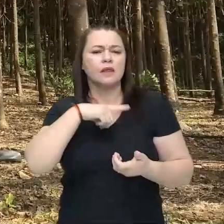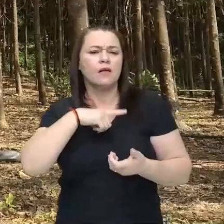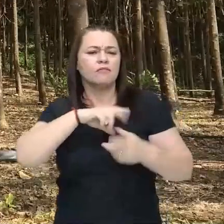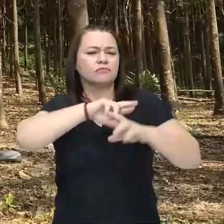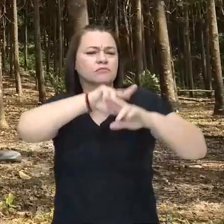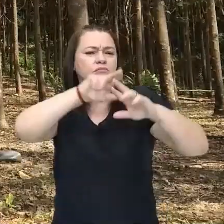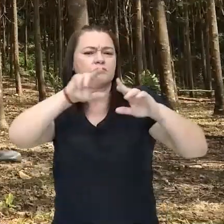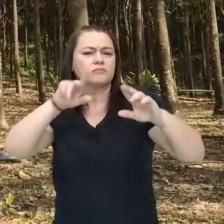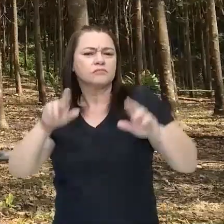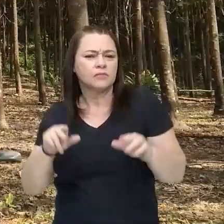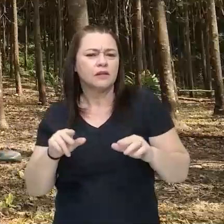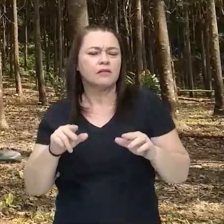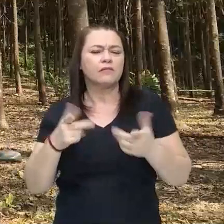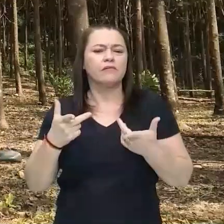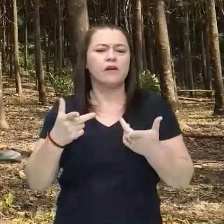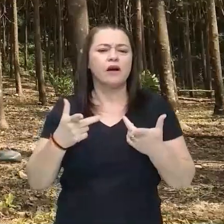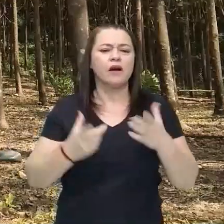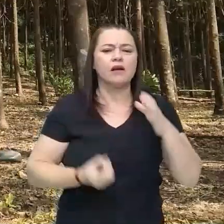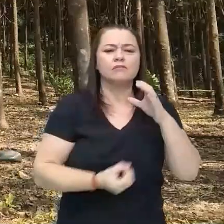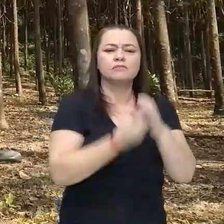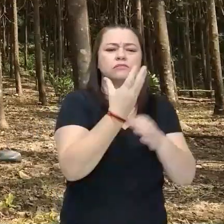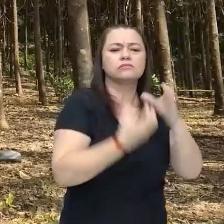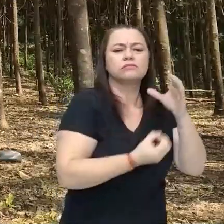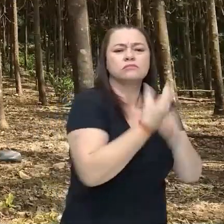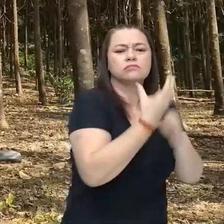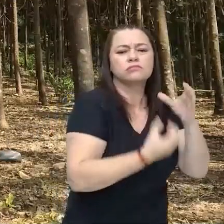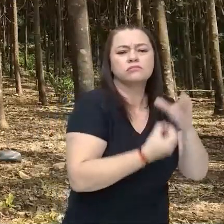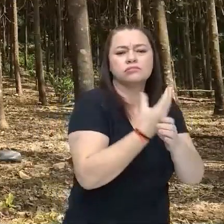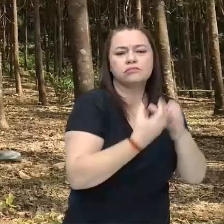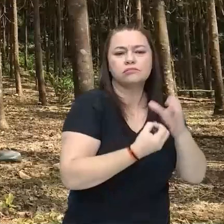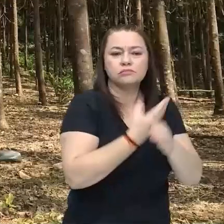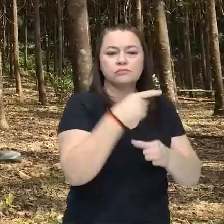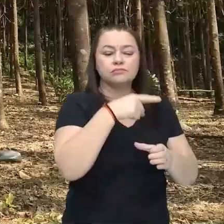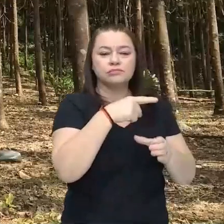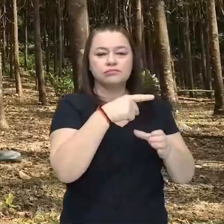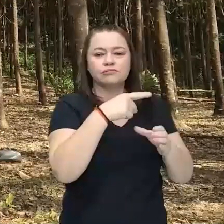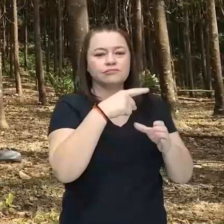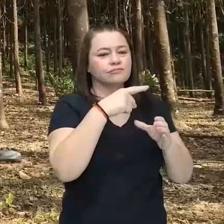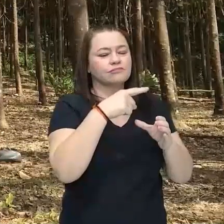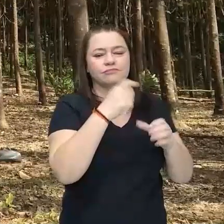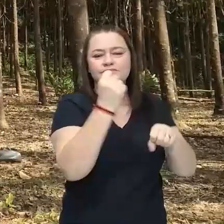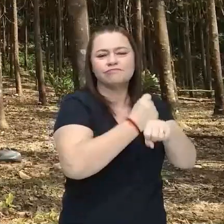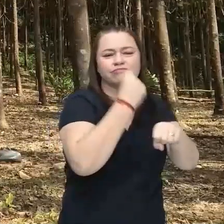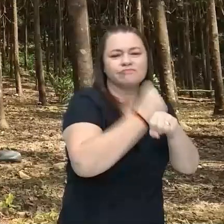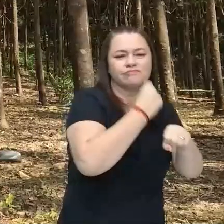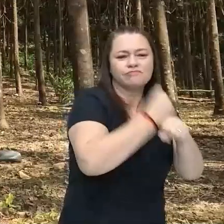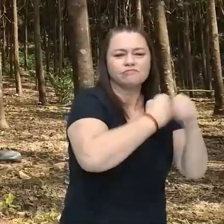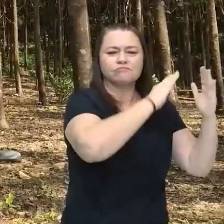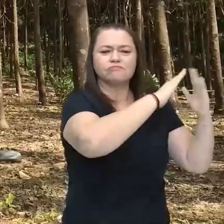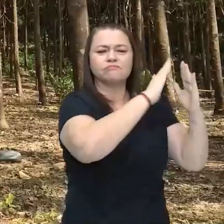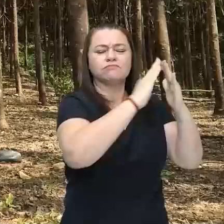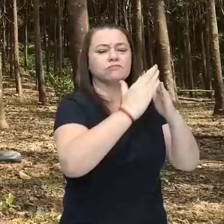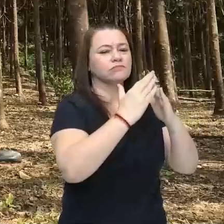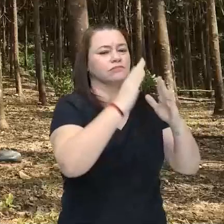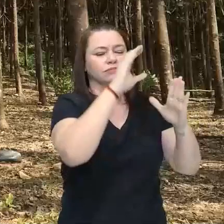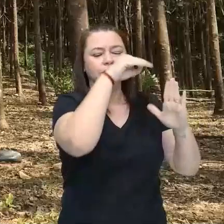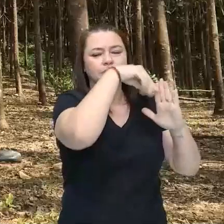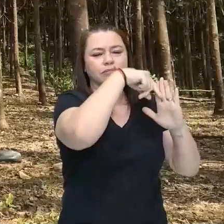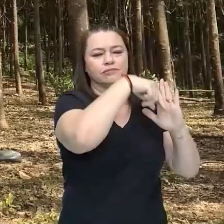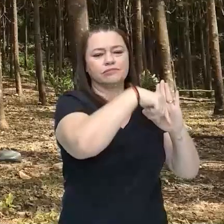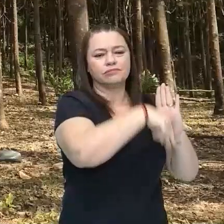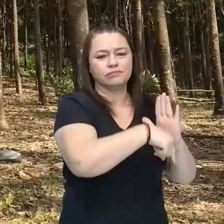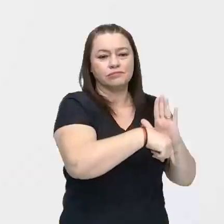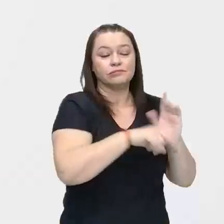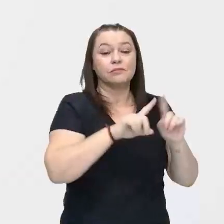construções começam a ser leiloados no nosso estado, nós vivemos uma decadência econômica, mas, de repente, uma coisa mudaria tudo